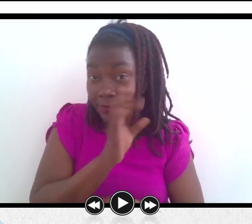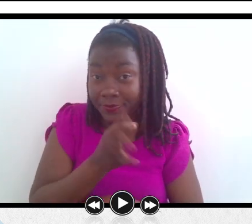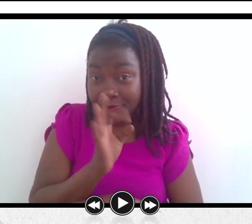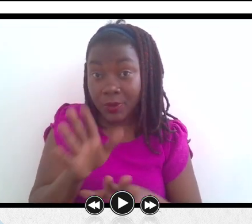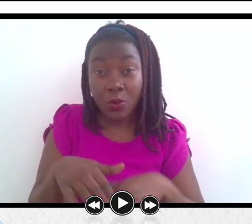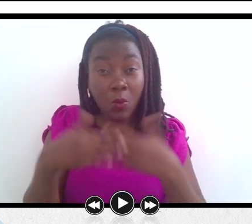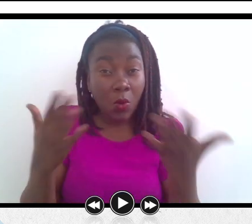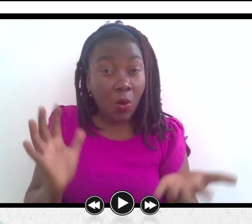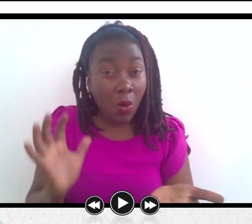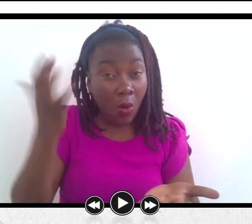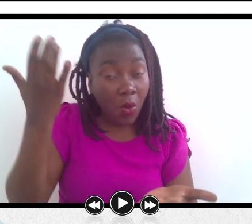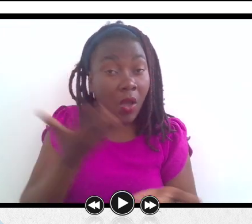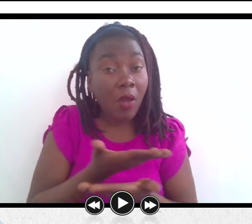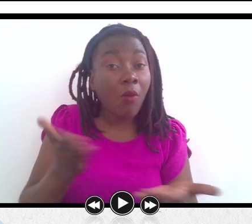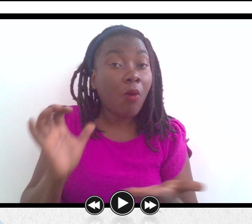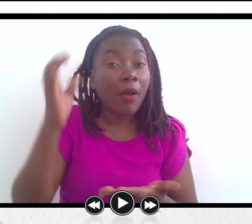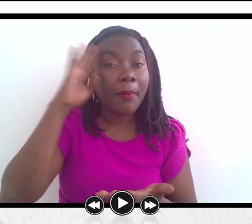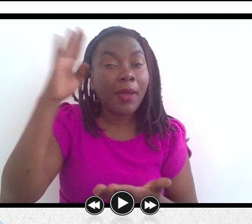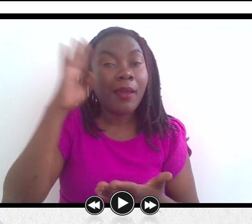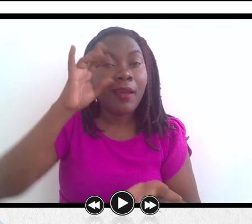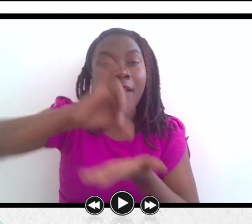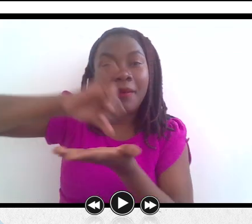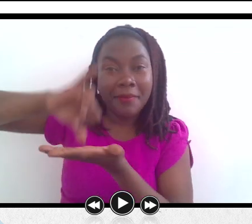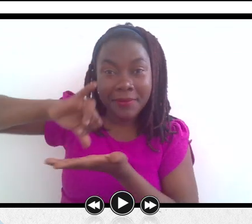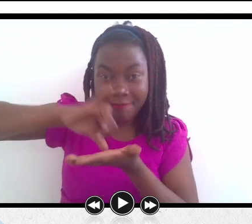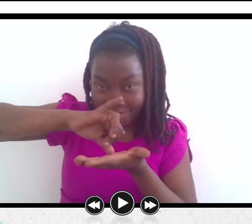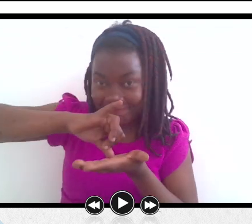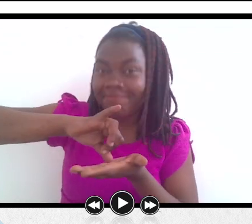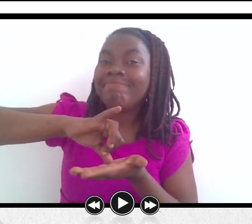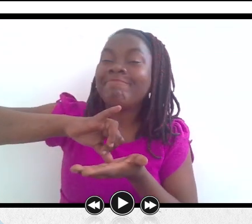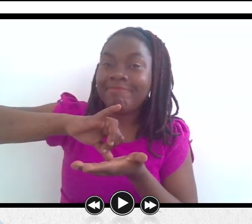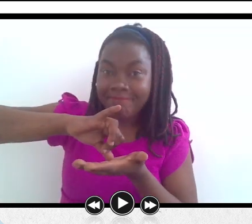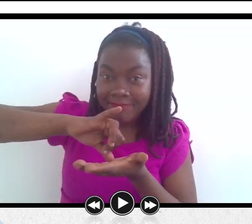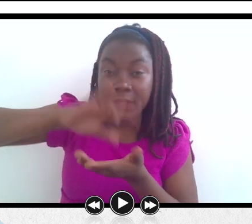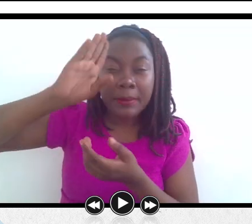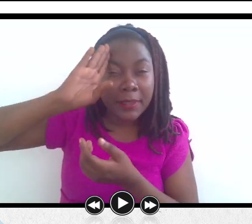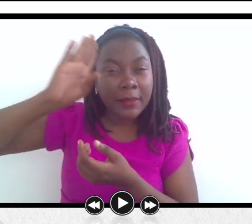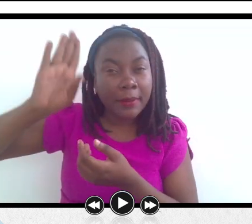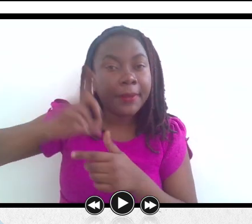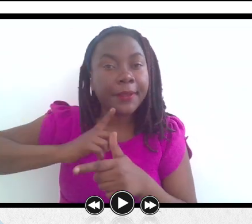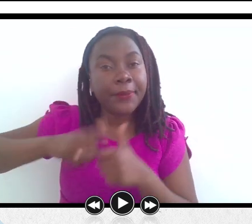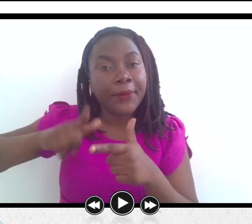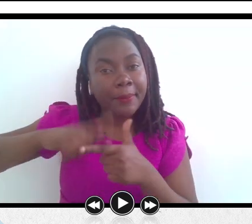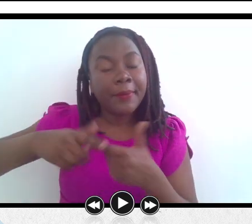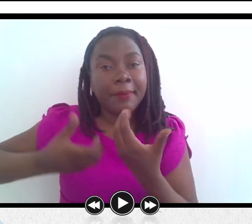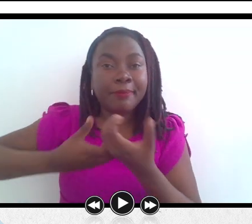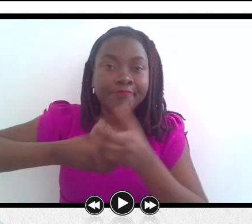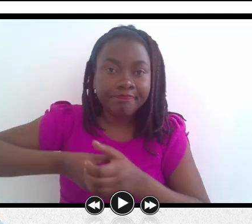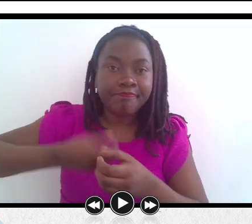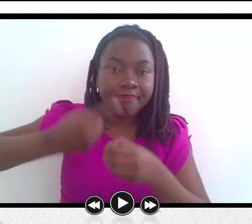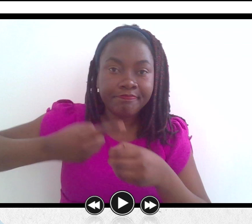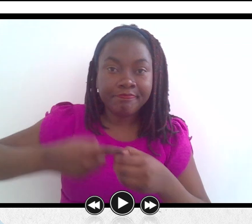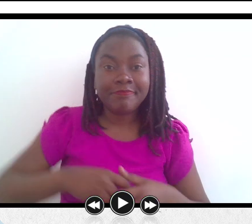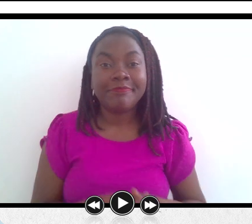composição. E todos os planos de drenagem urbana deveriam trazer esse tipo de preposição, mas volto a ressaltar que